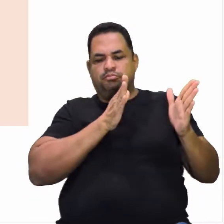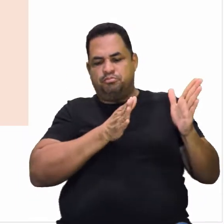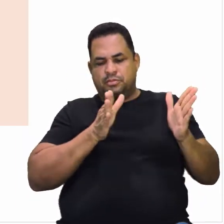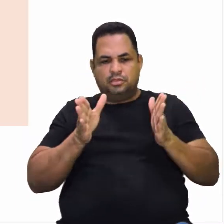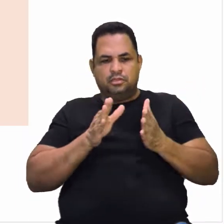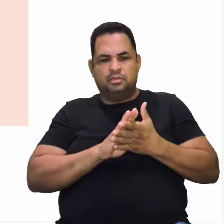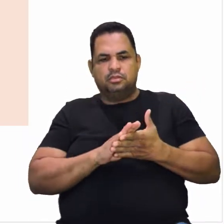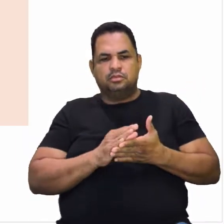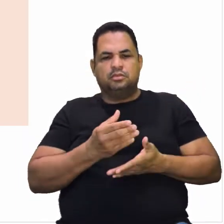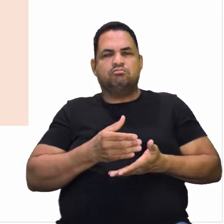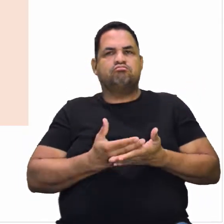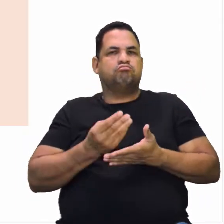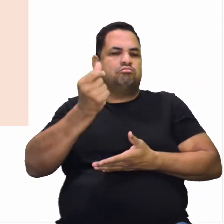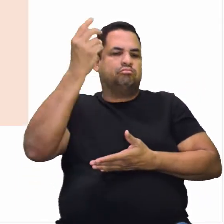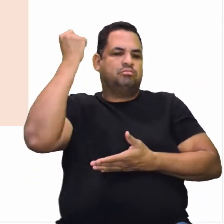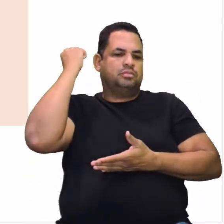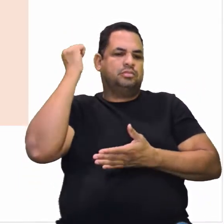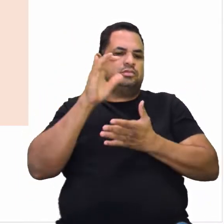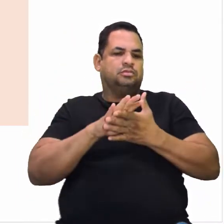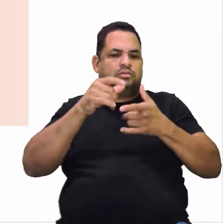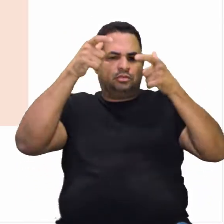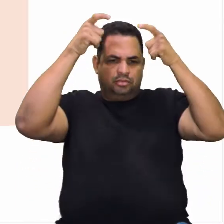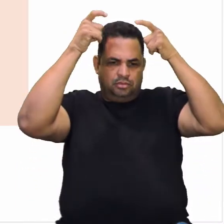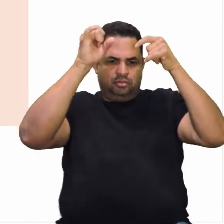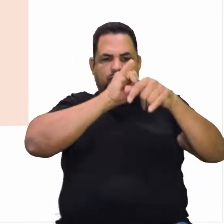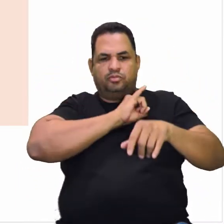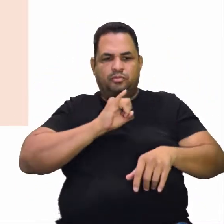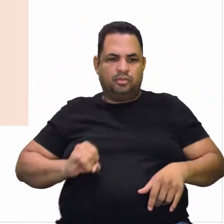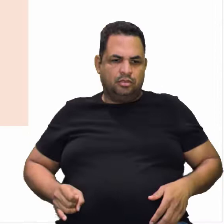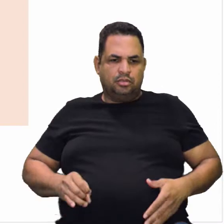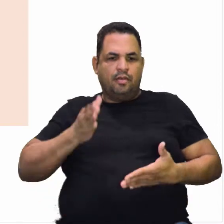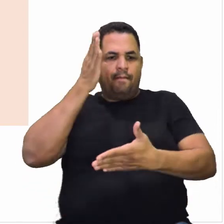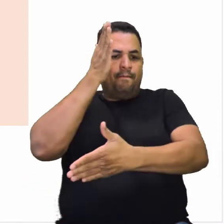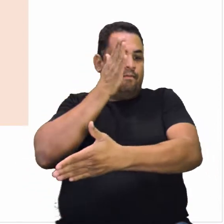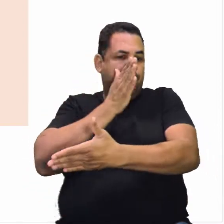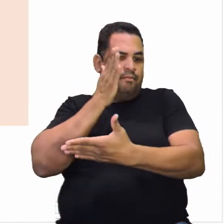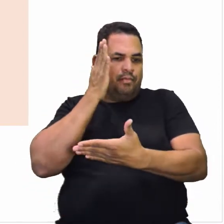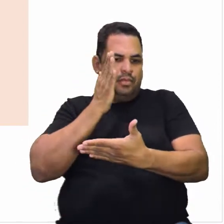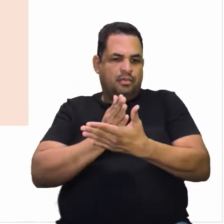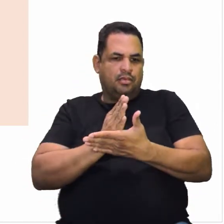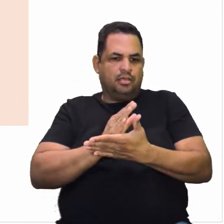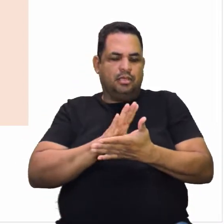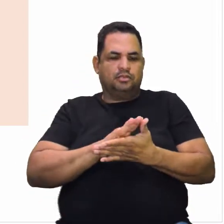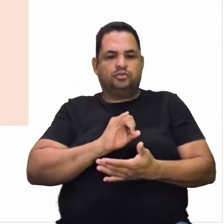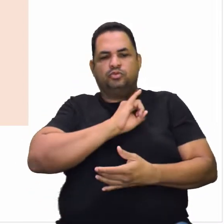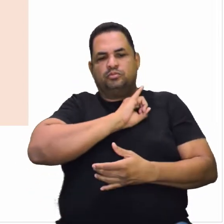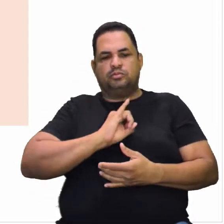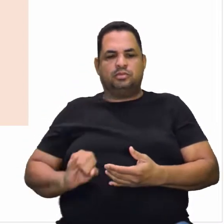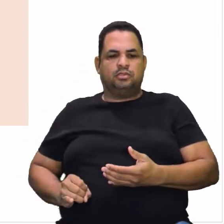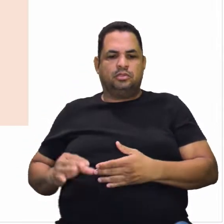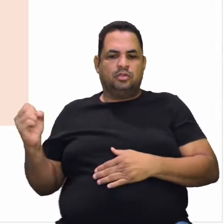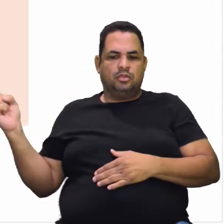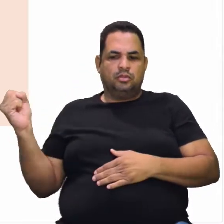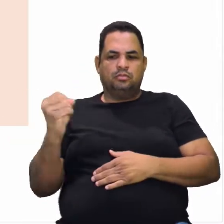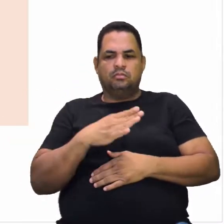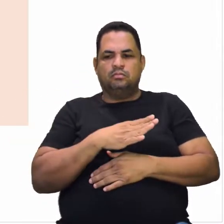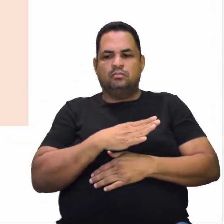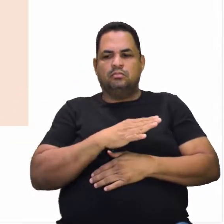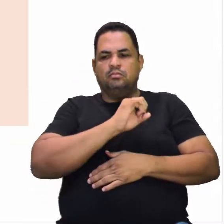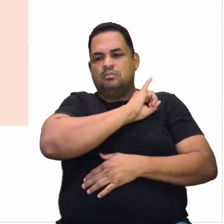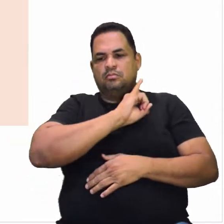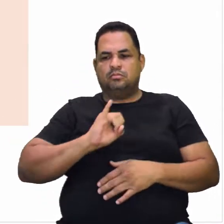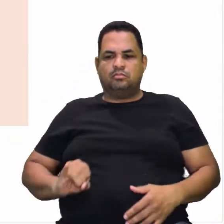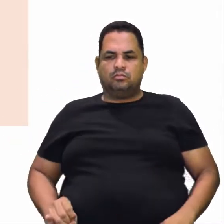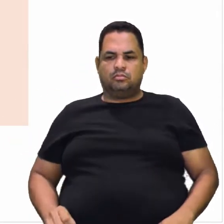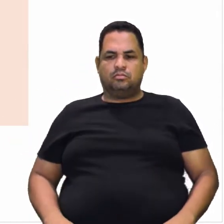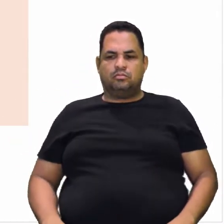Antigo Império, o Médio Império e o Novo Império. O Antigo Império, o Médio